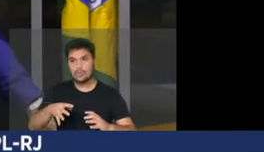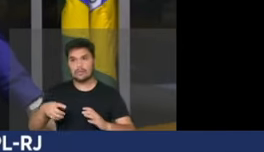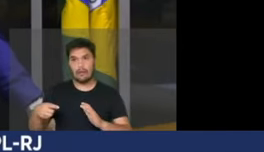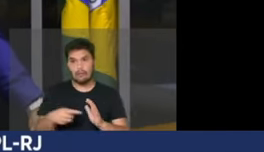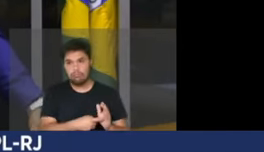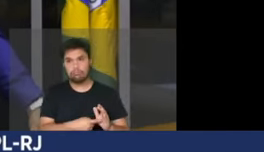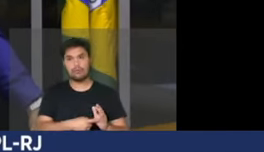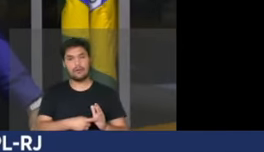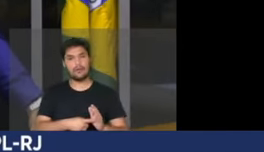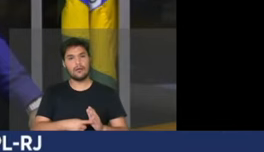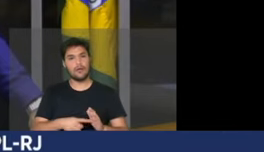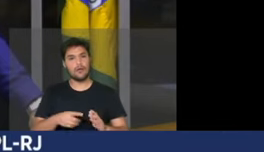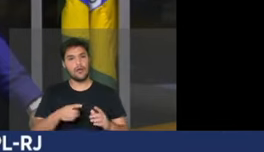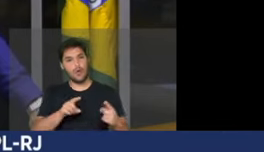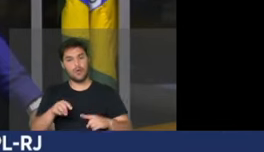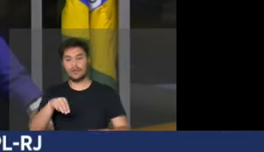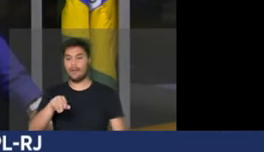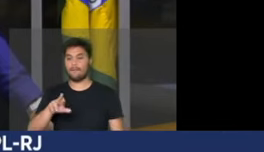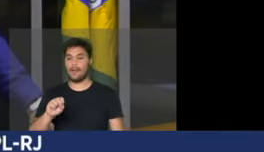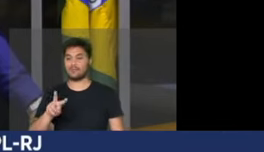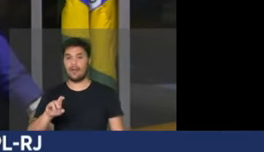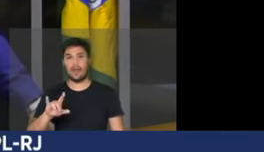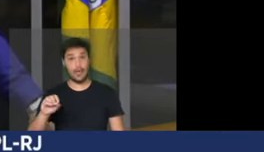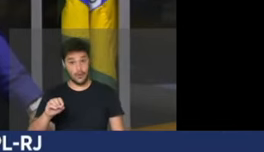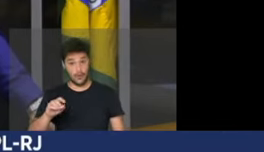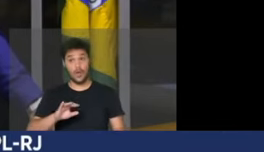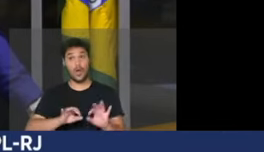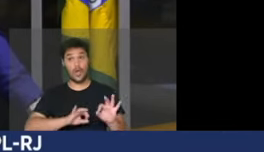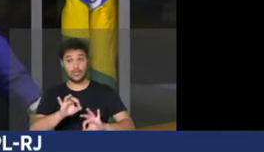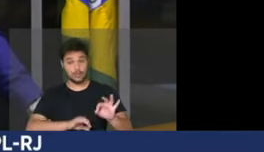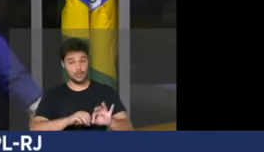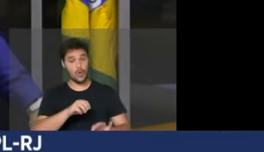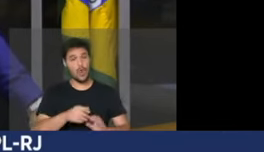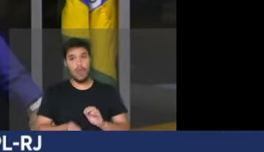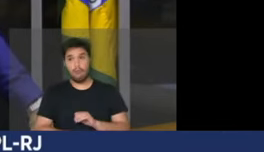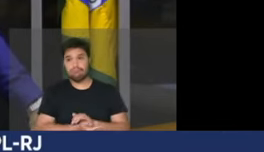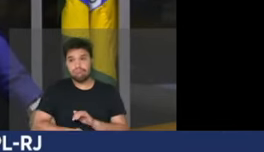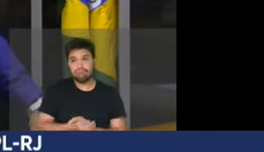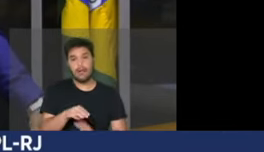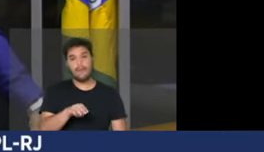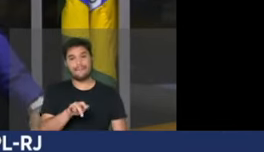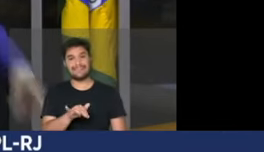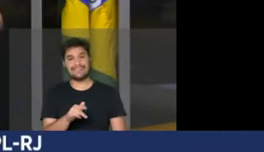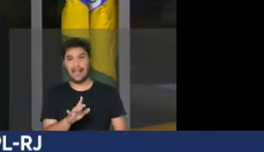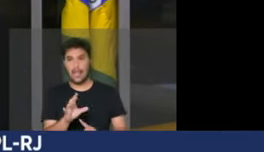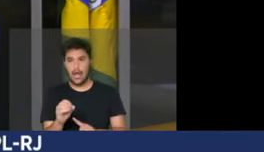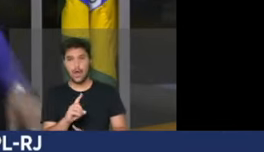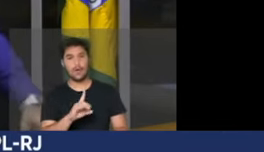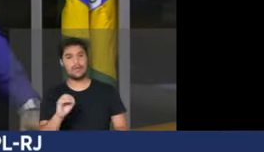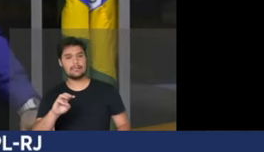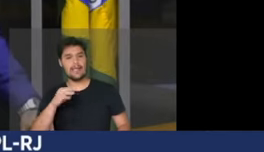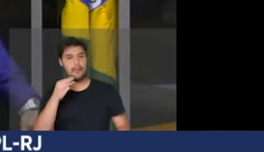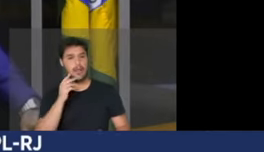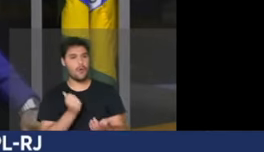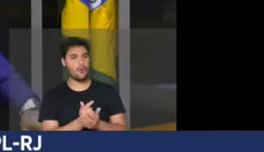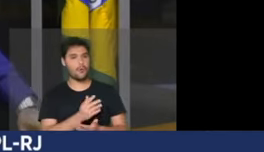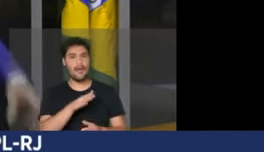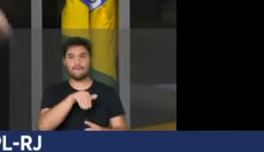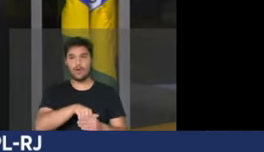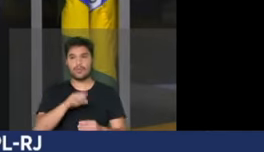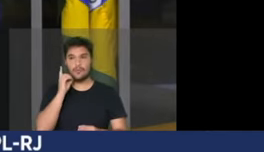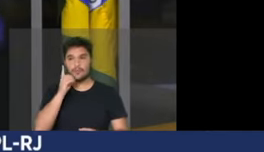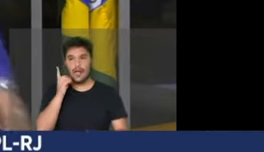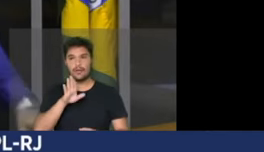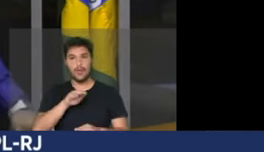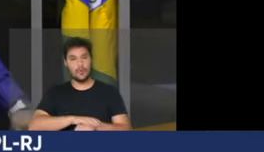Marcos Valério, que foi o operador do Mensalão, operava 100 milhões para a compra de votos de deputados da base governista